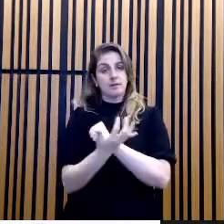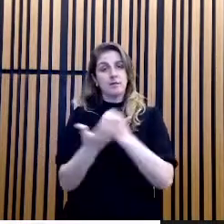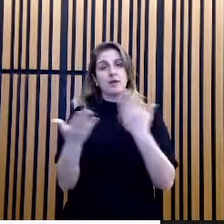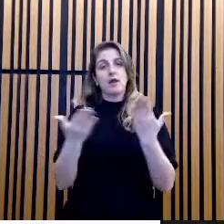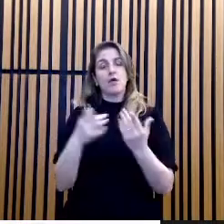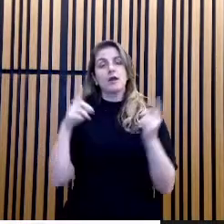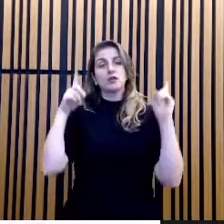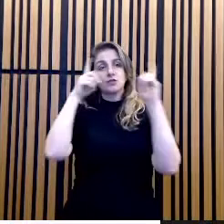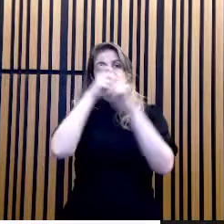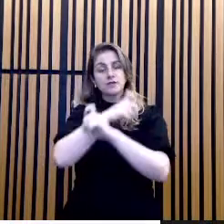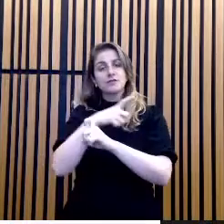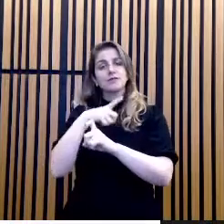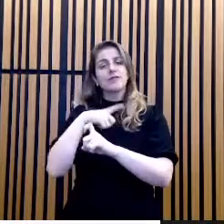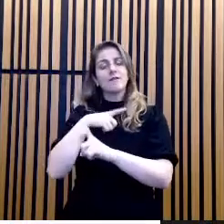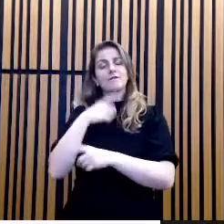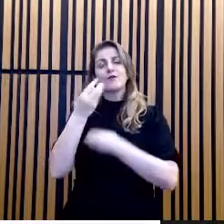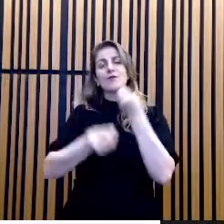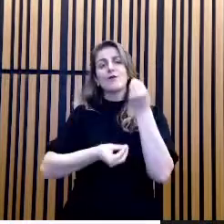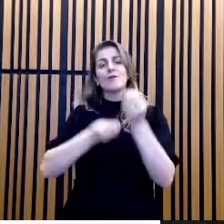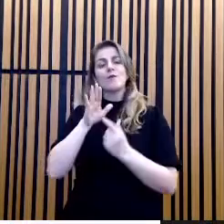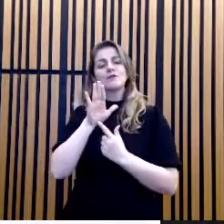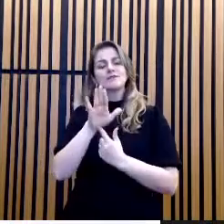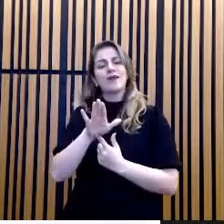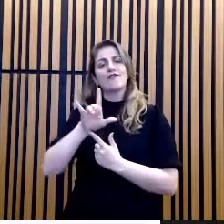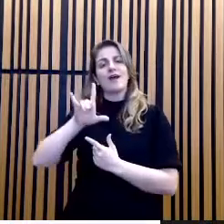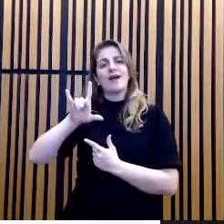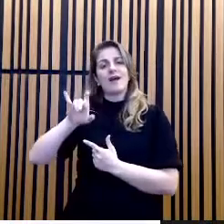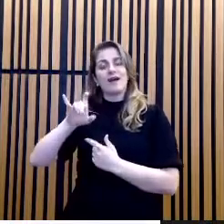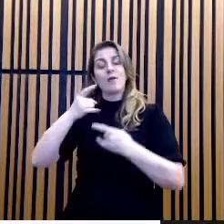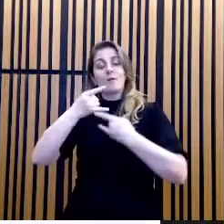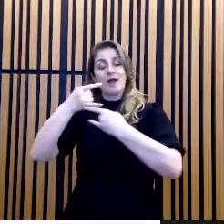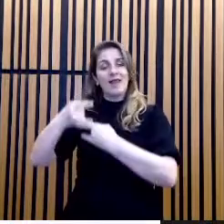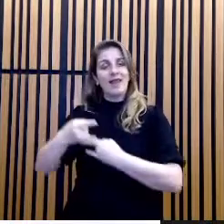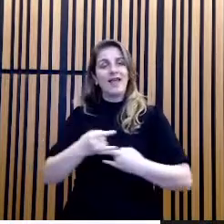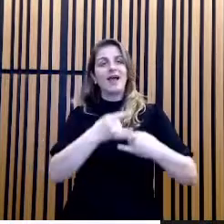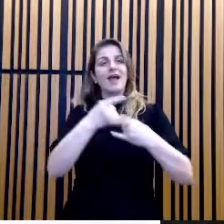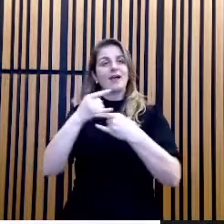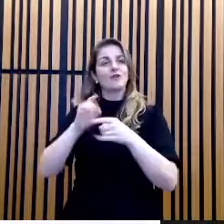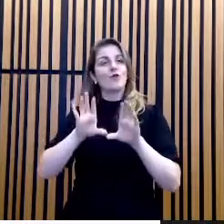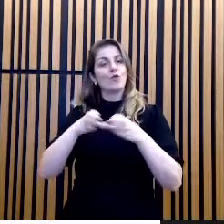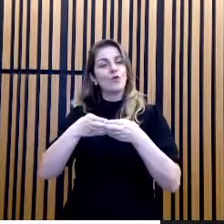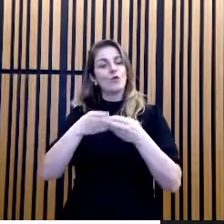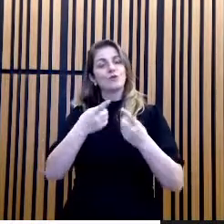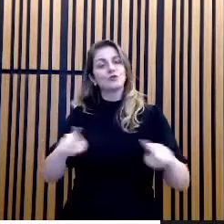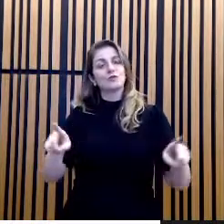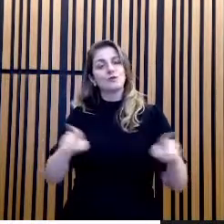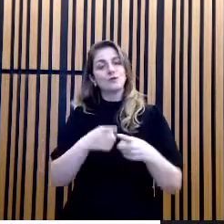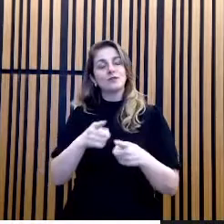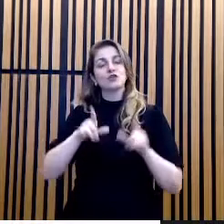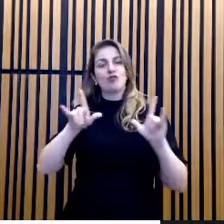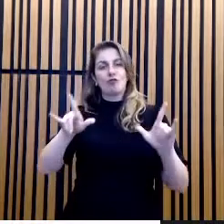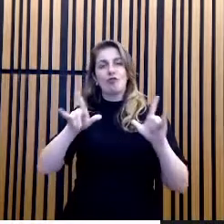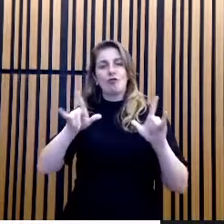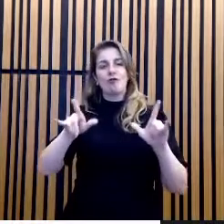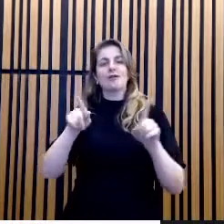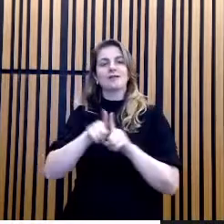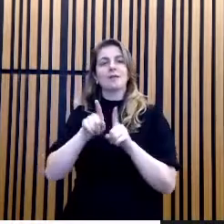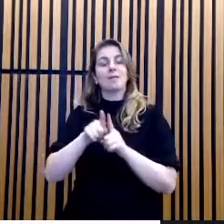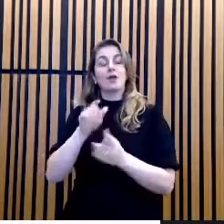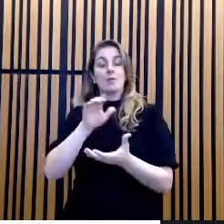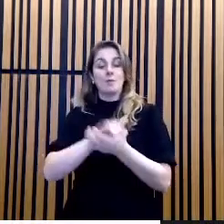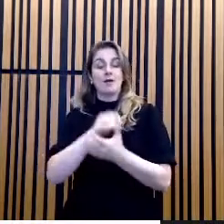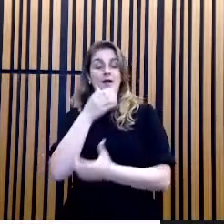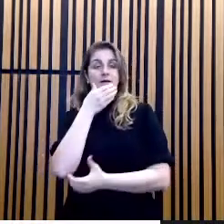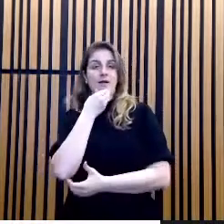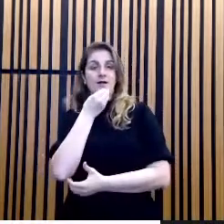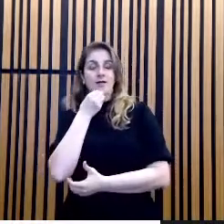ela fazia uma live com uma banda de rock. Porque o marido, o namorado dela, é um roqueiro, e eles traziam, então,